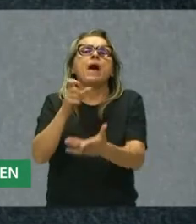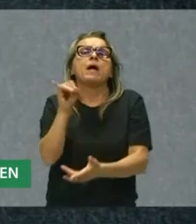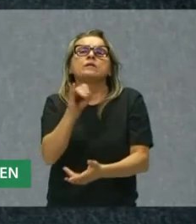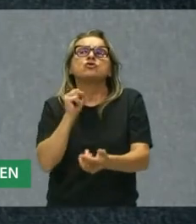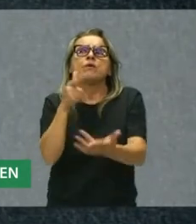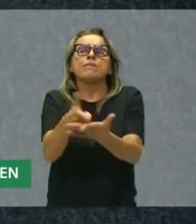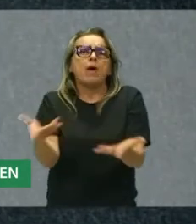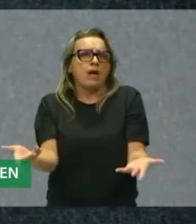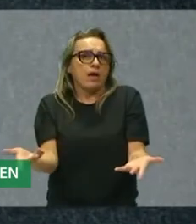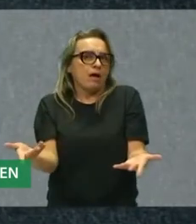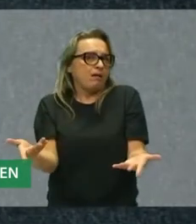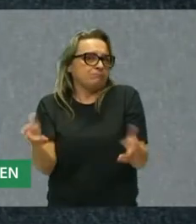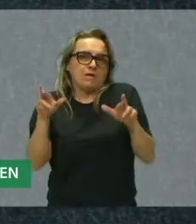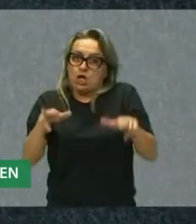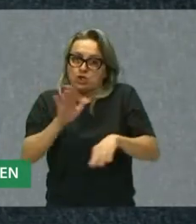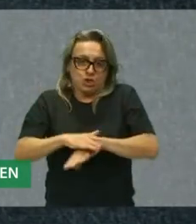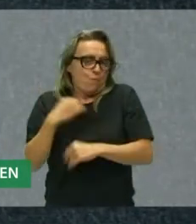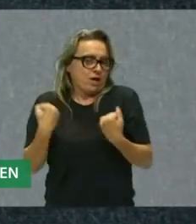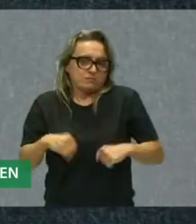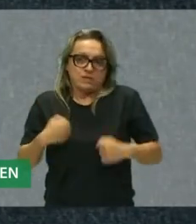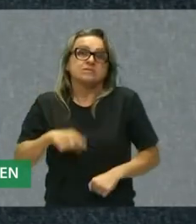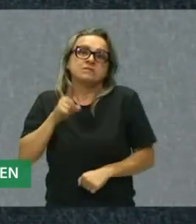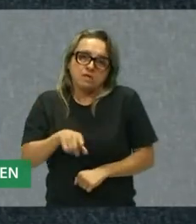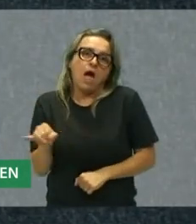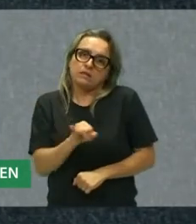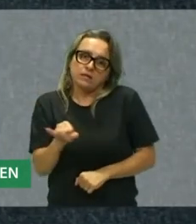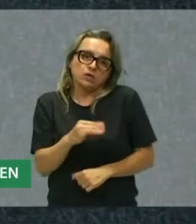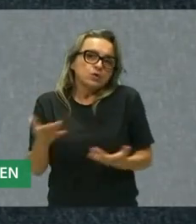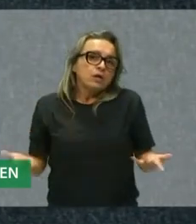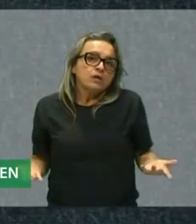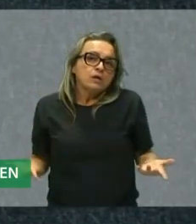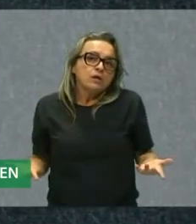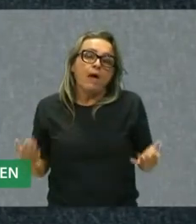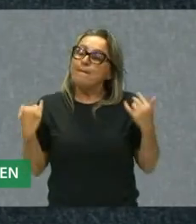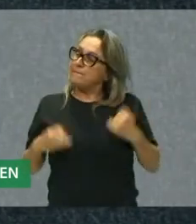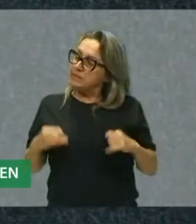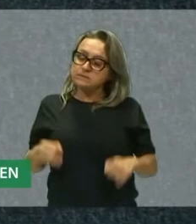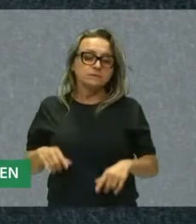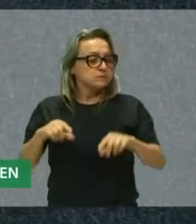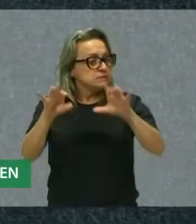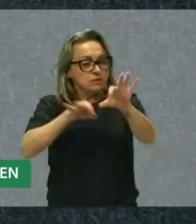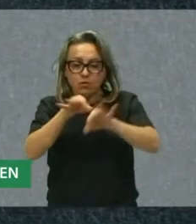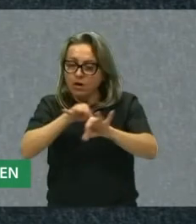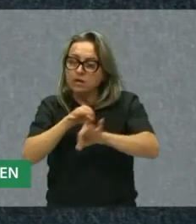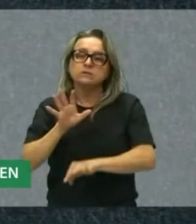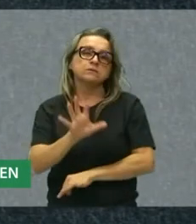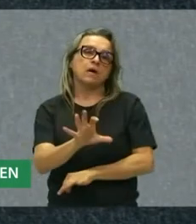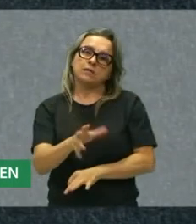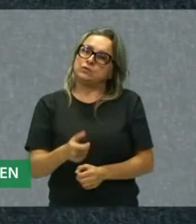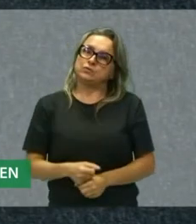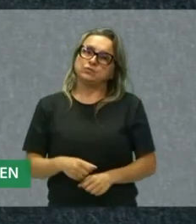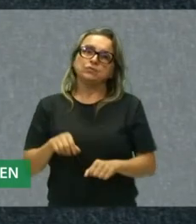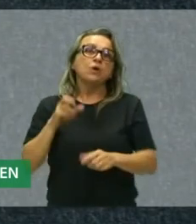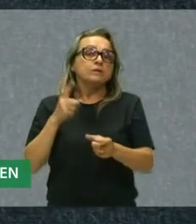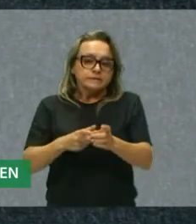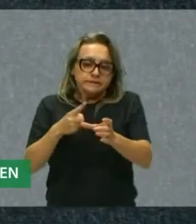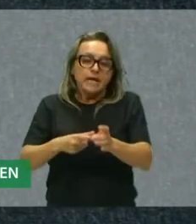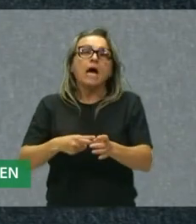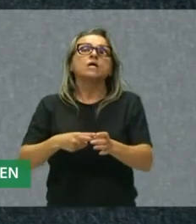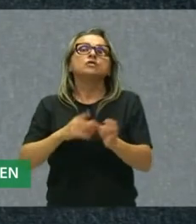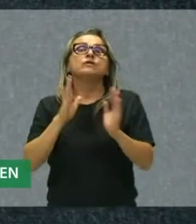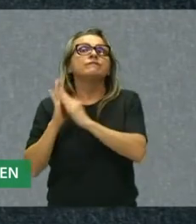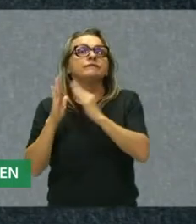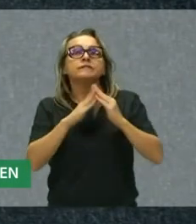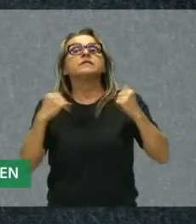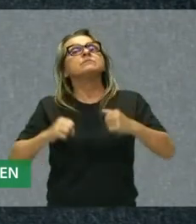região que mais precisa somos nós. Então, nós precisamos arrumar isso, precisamos... E também, se eu não me engano, o médico me reclamou que